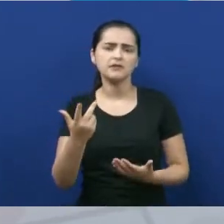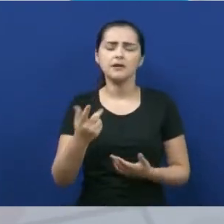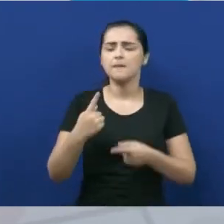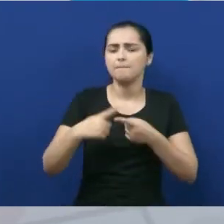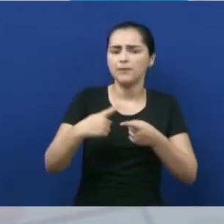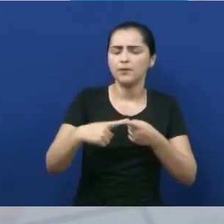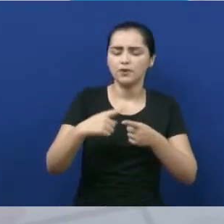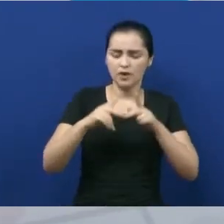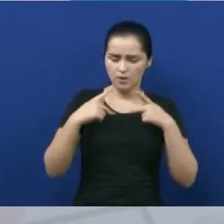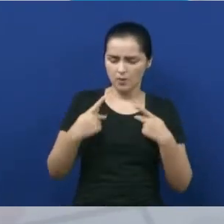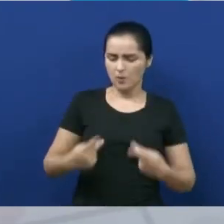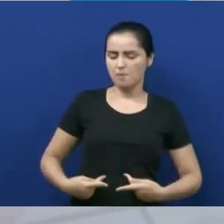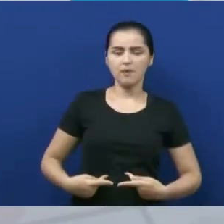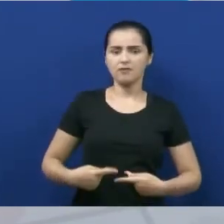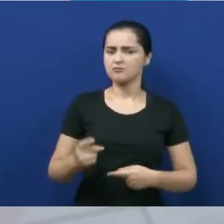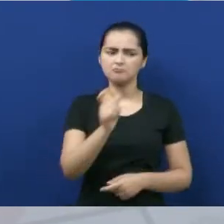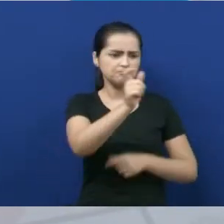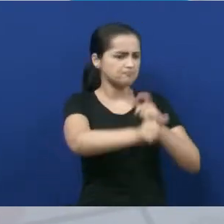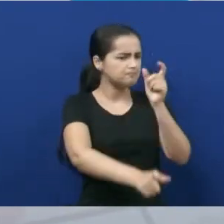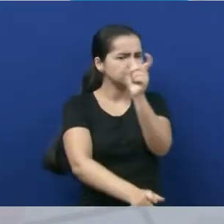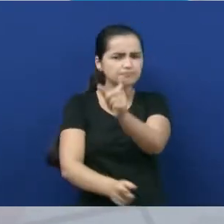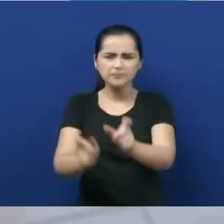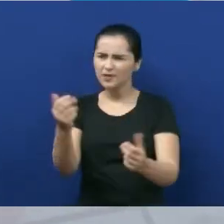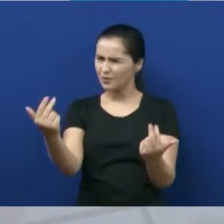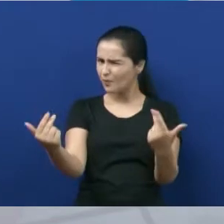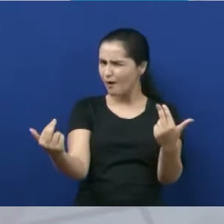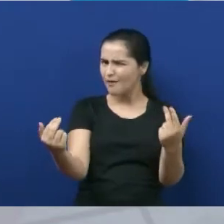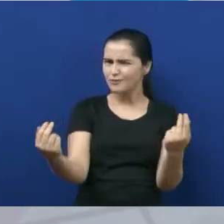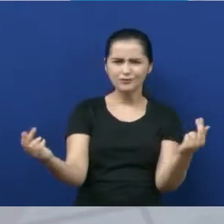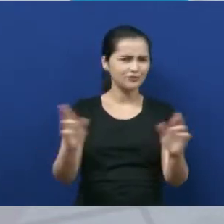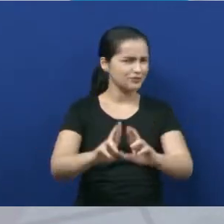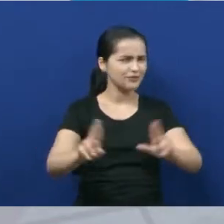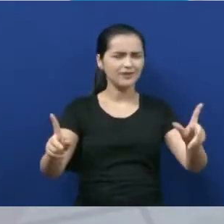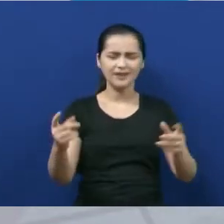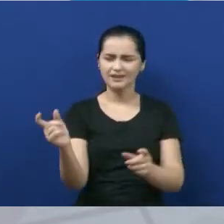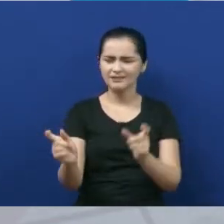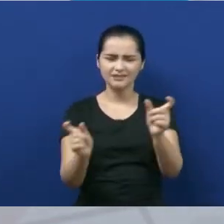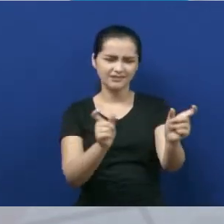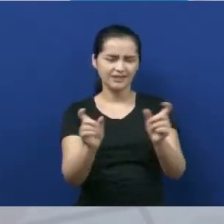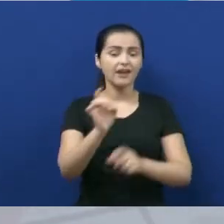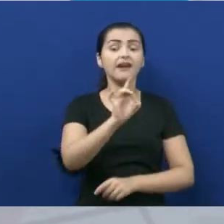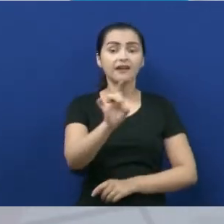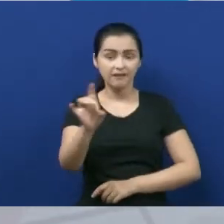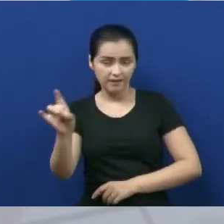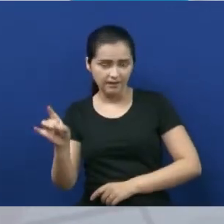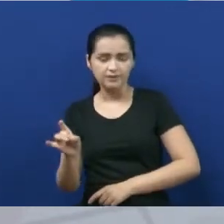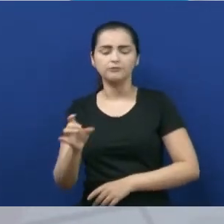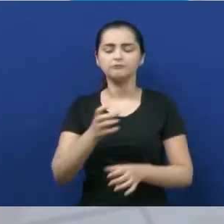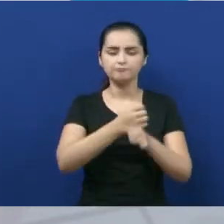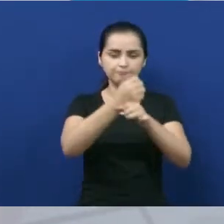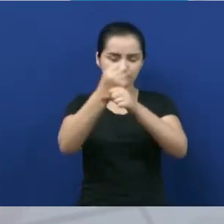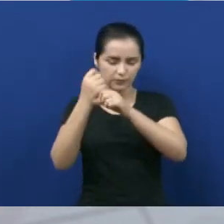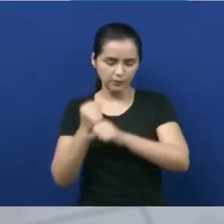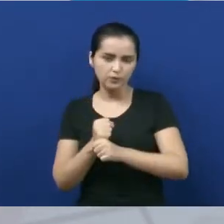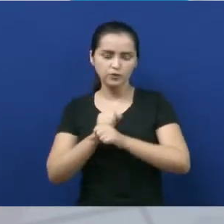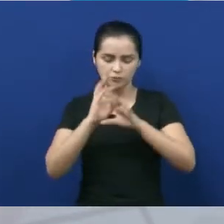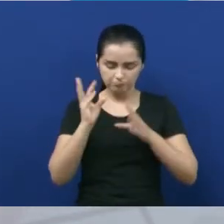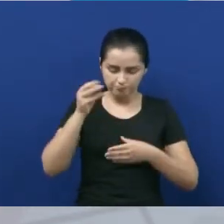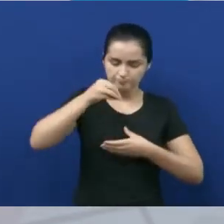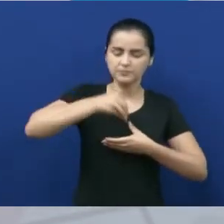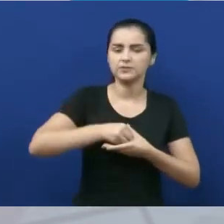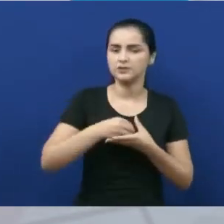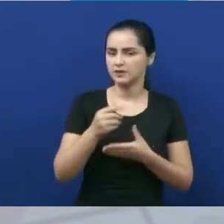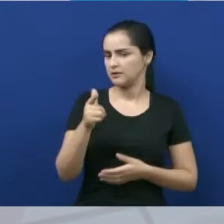porque o ser humano um não é igual ao outro então cada um constrói a sua essência não existe uma essência